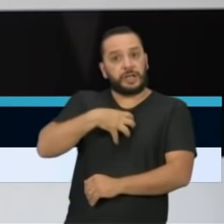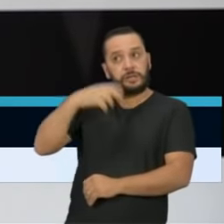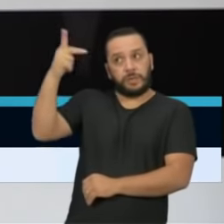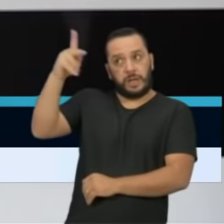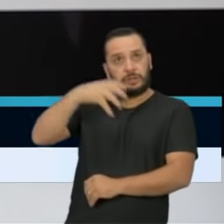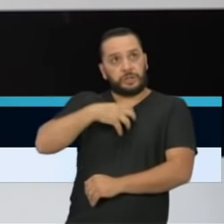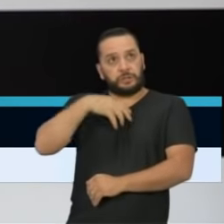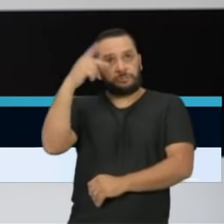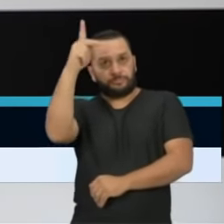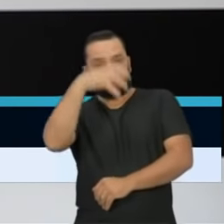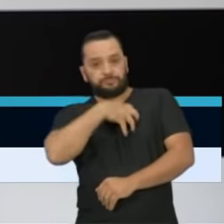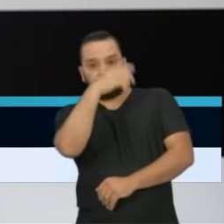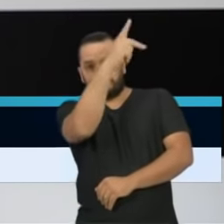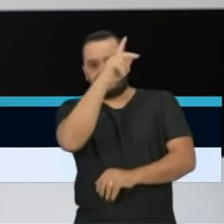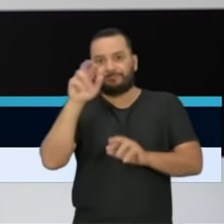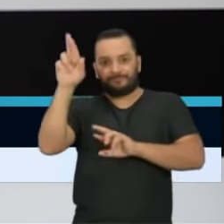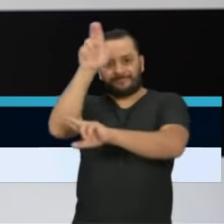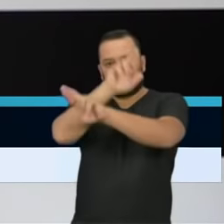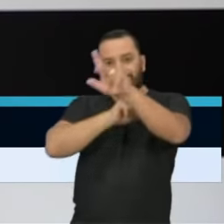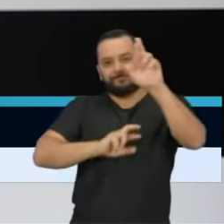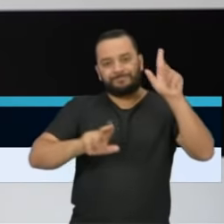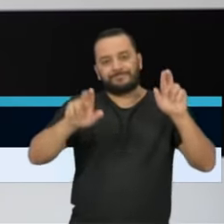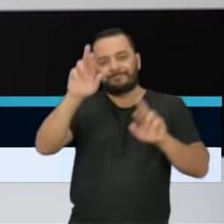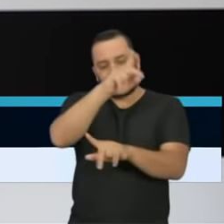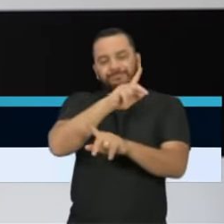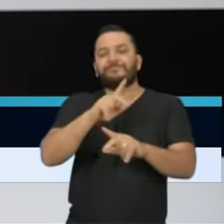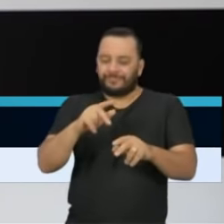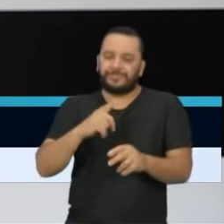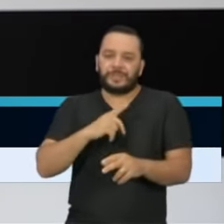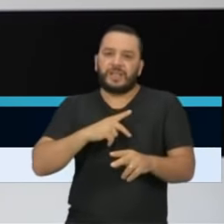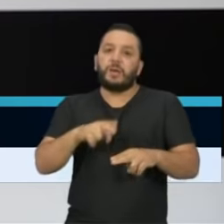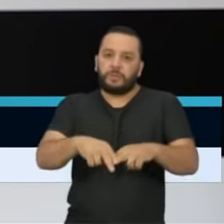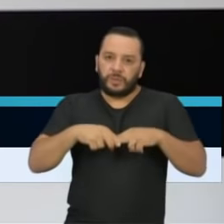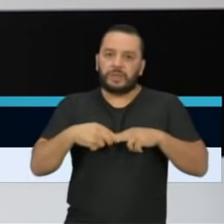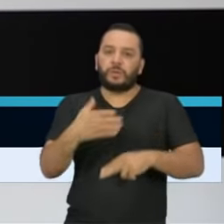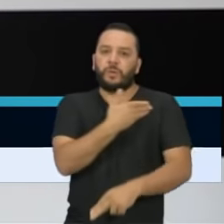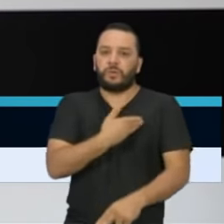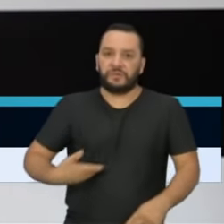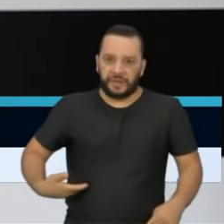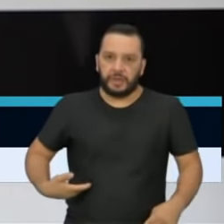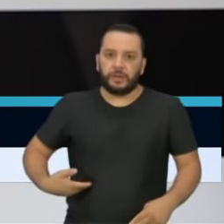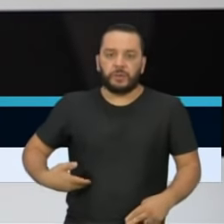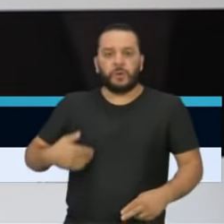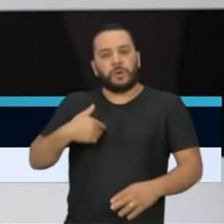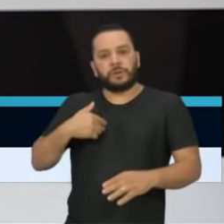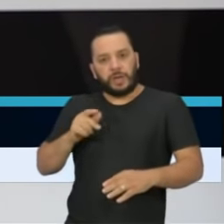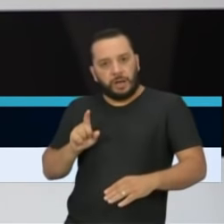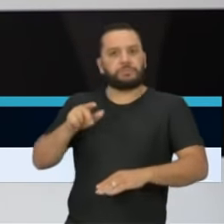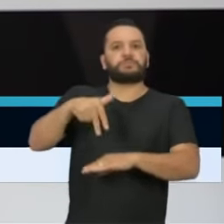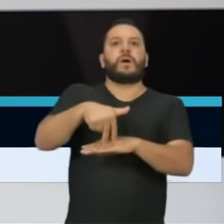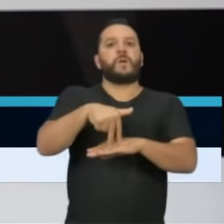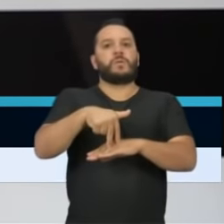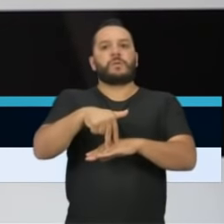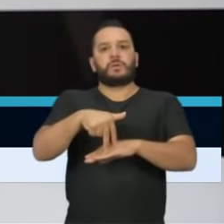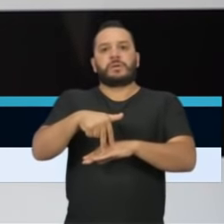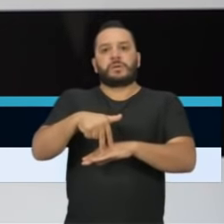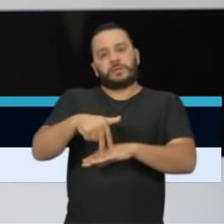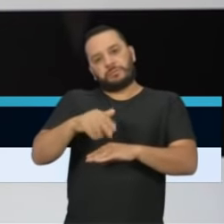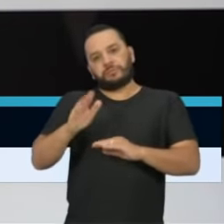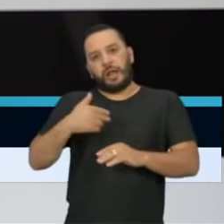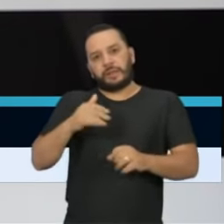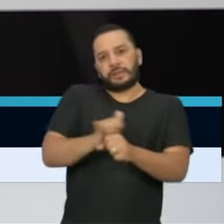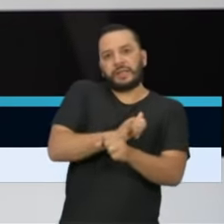e as suas motivações. Por isso é que os governadores estão liderando a luta contra o coronavírus e